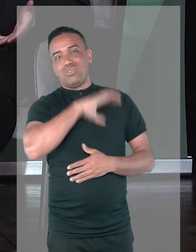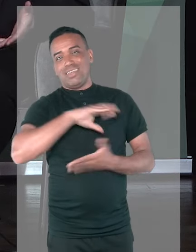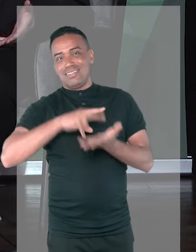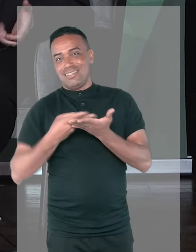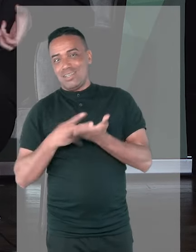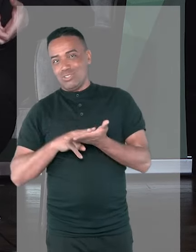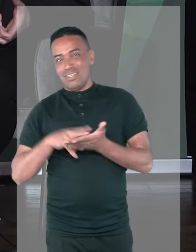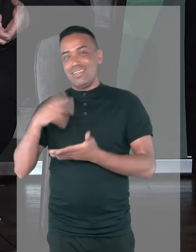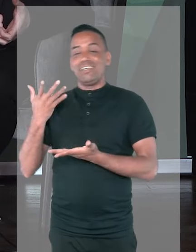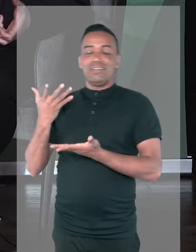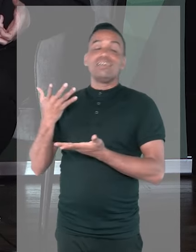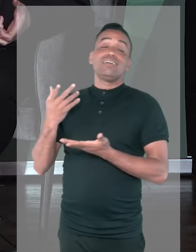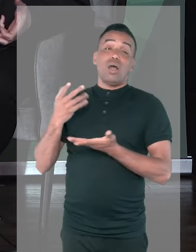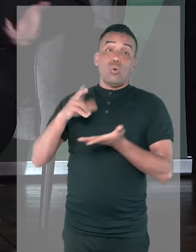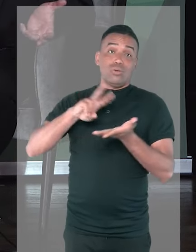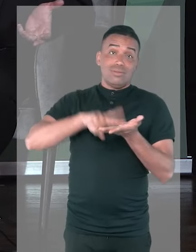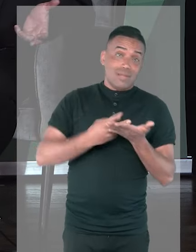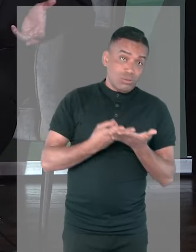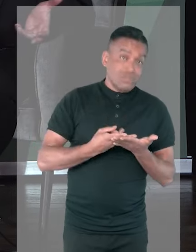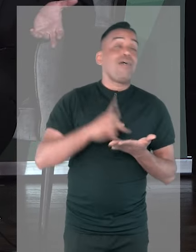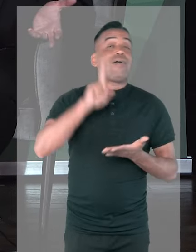é escrever. E,